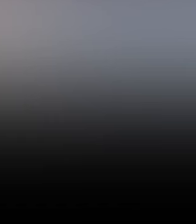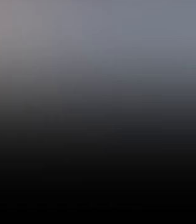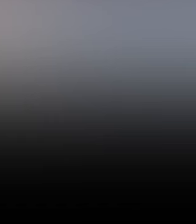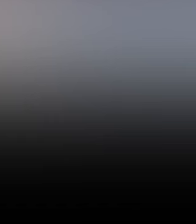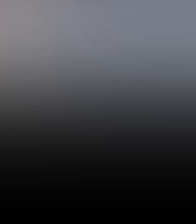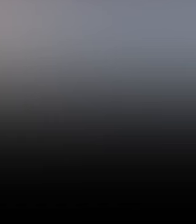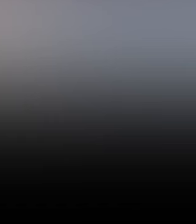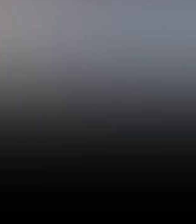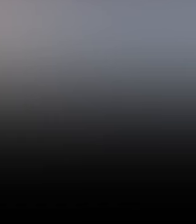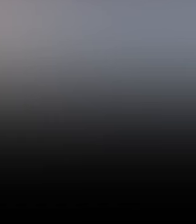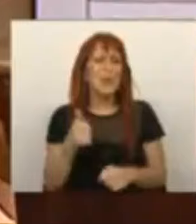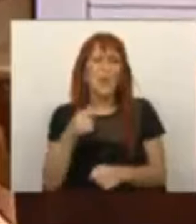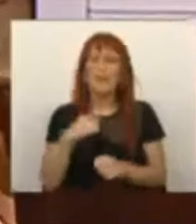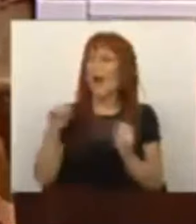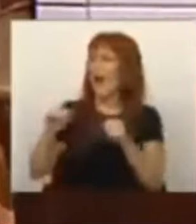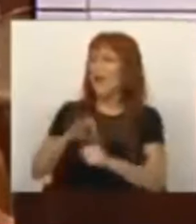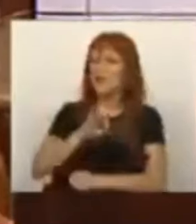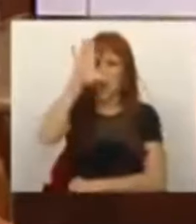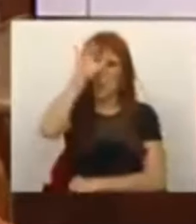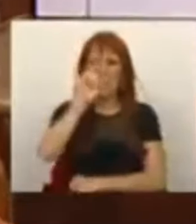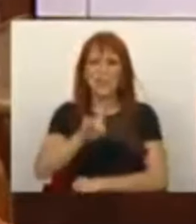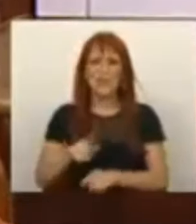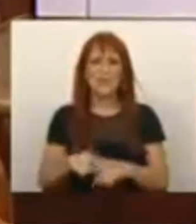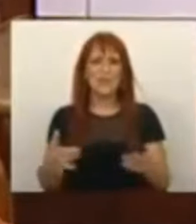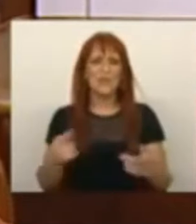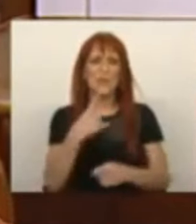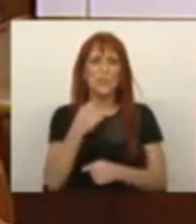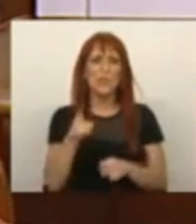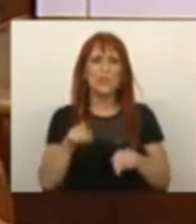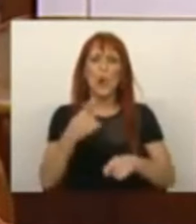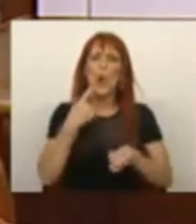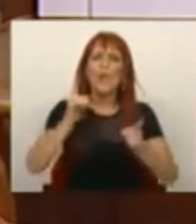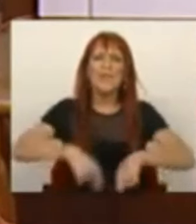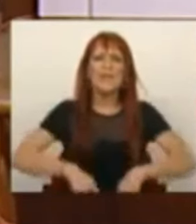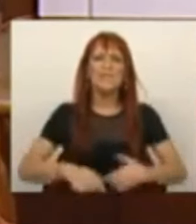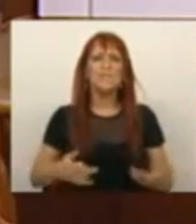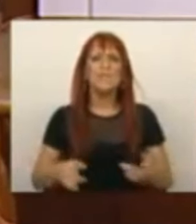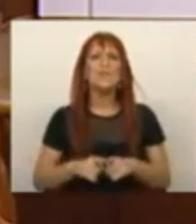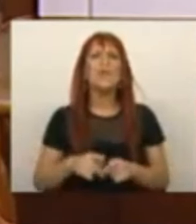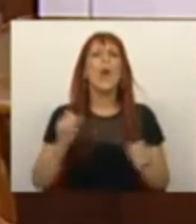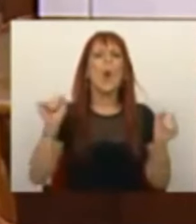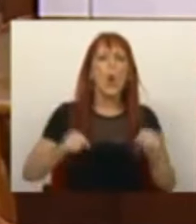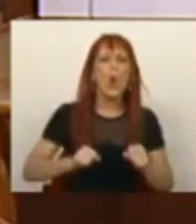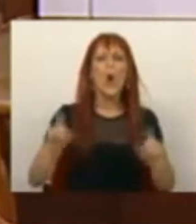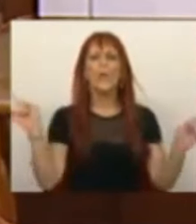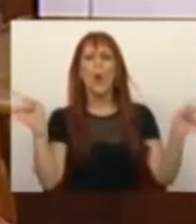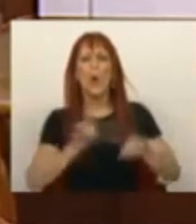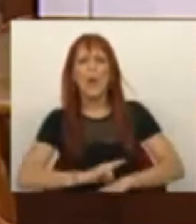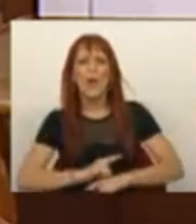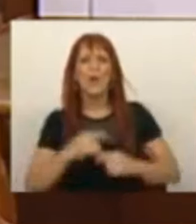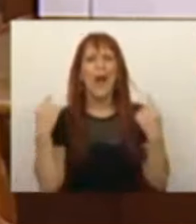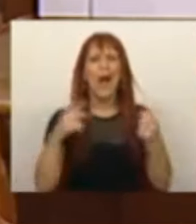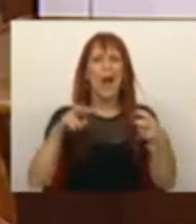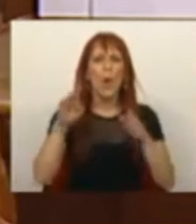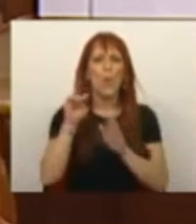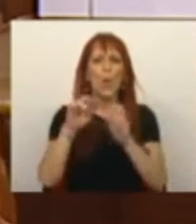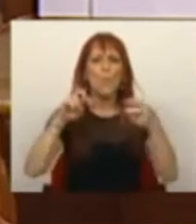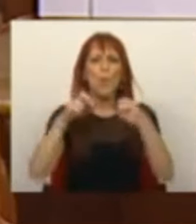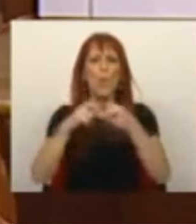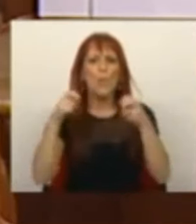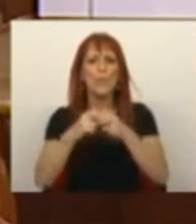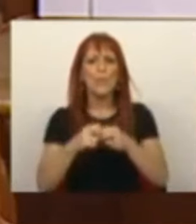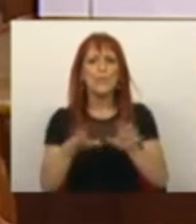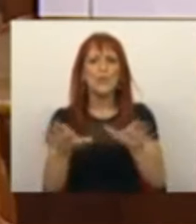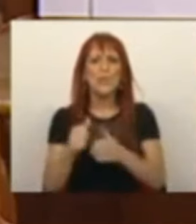eu preciso o único foi muito importante novamente concorda ou não que a um programa que